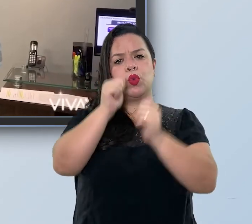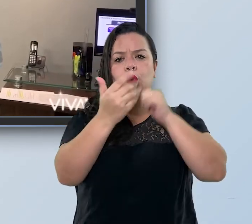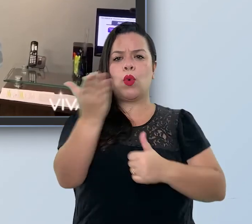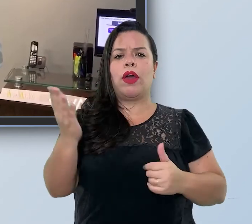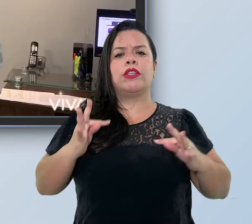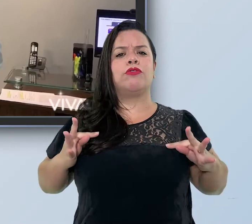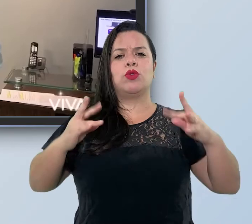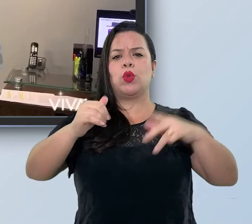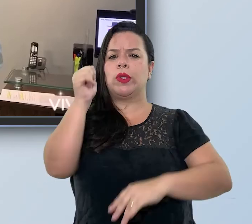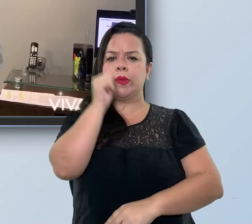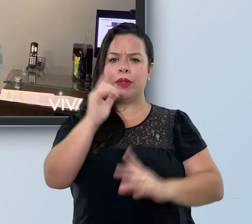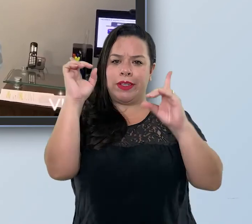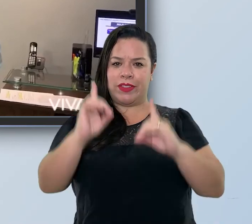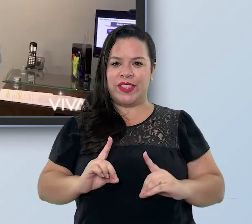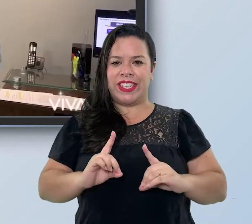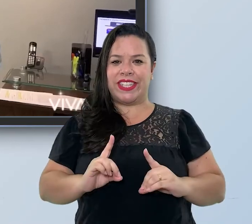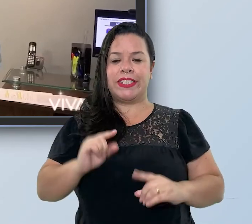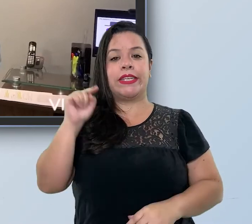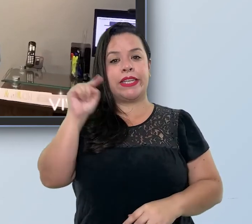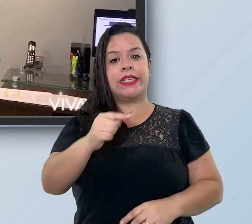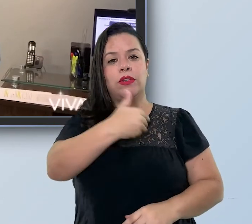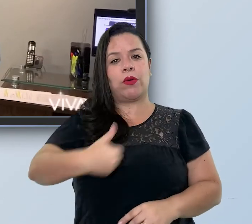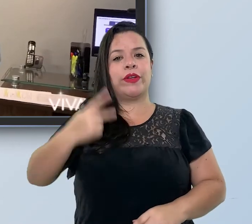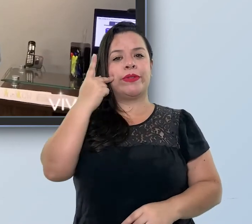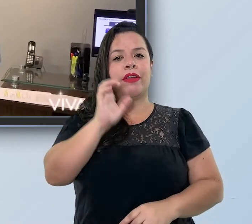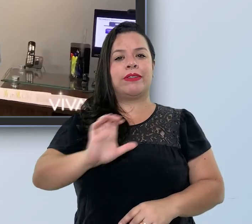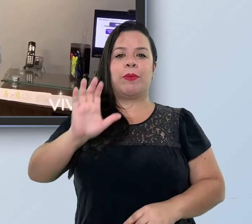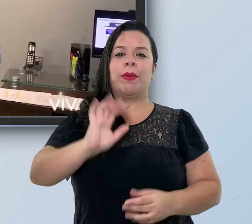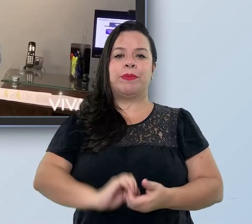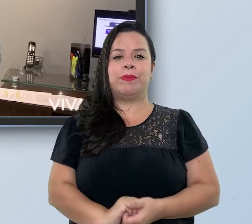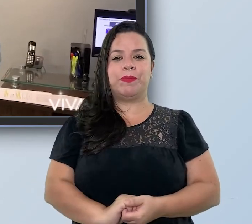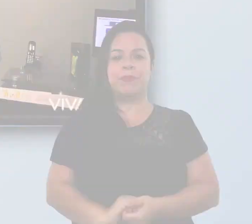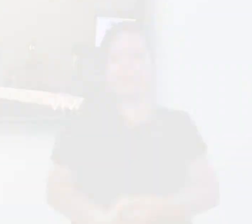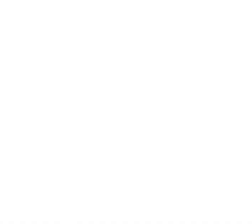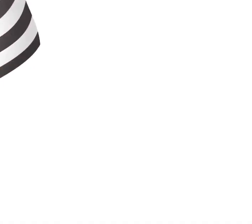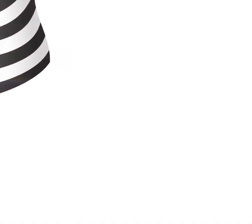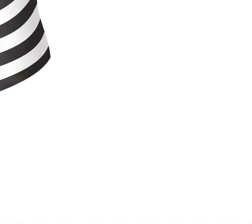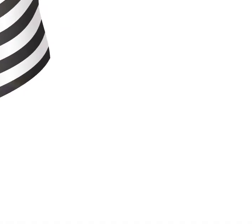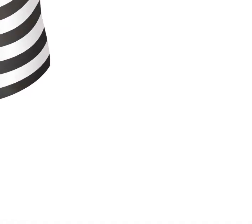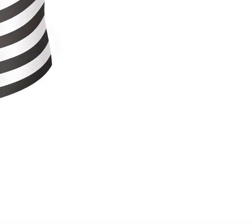junto com elas, de todas as mulheres com deficiência. Esse é o governo do Estado de São Paulo.